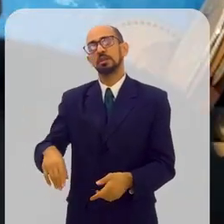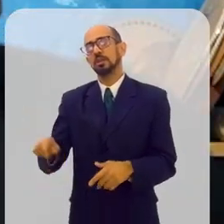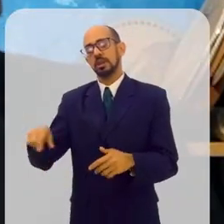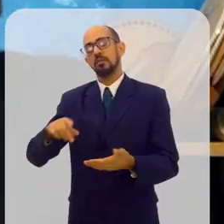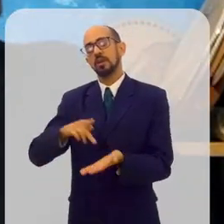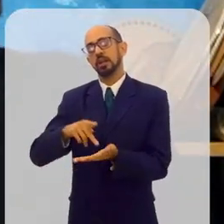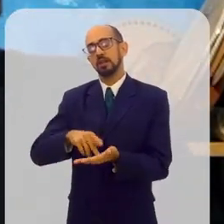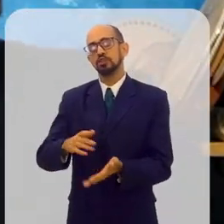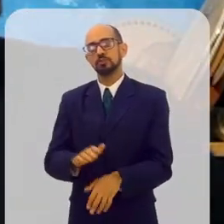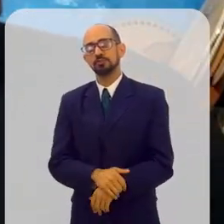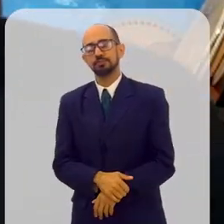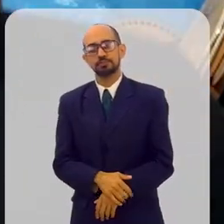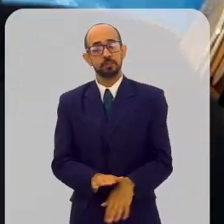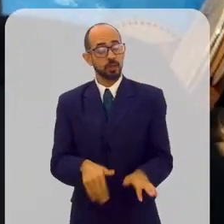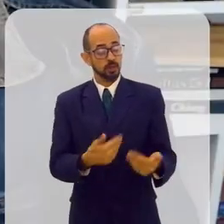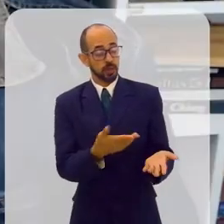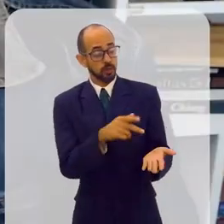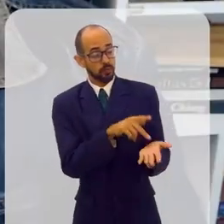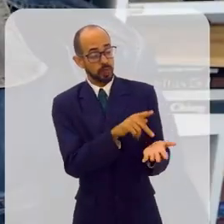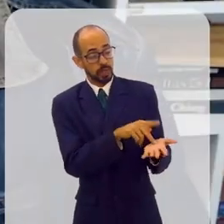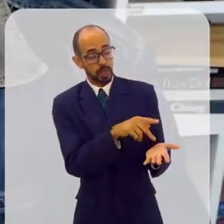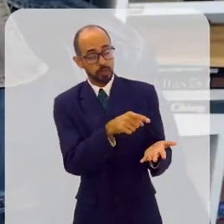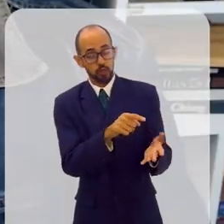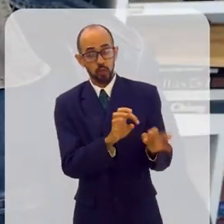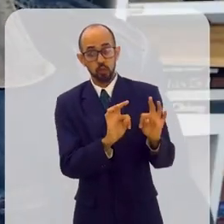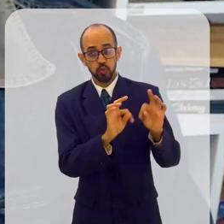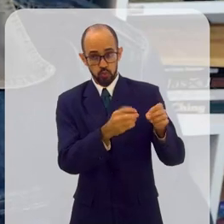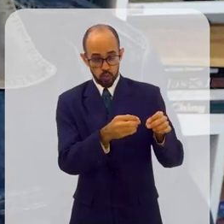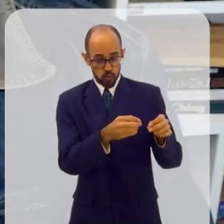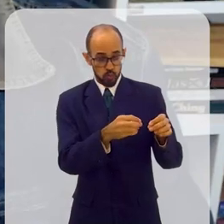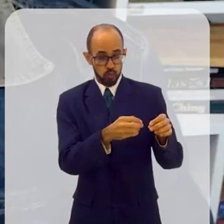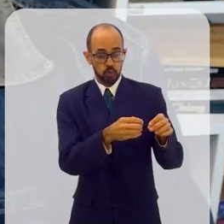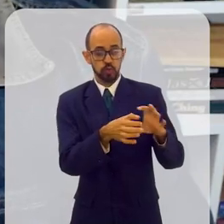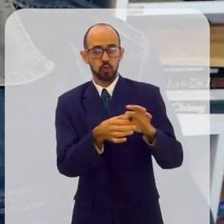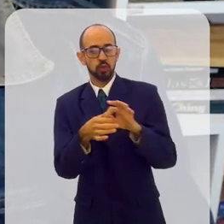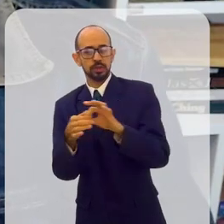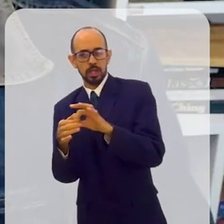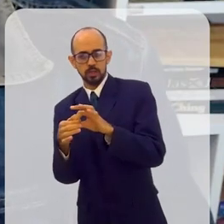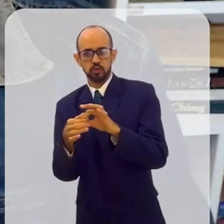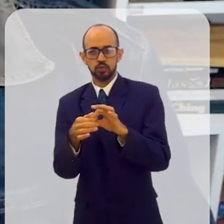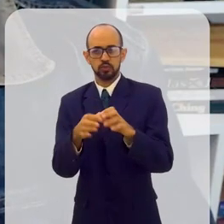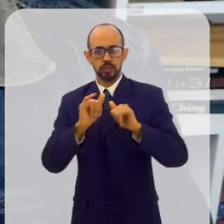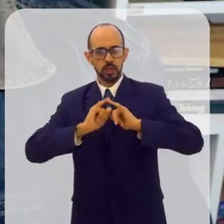isso. Exato. Quer dizer, na verdade, com tudo isso, você